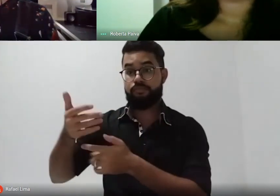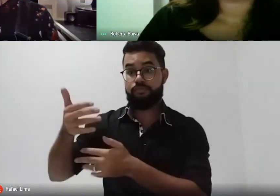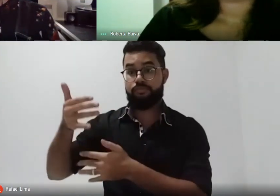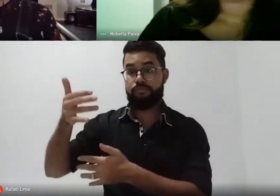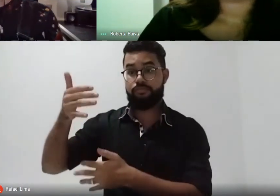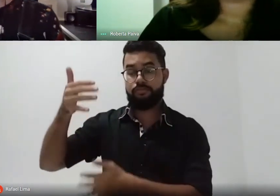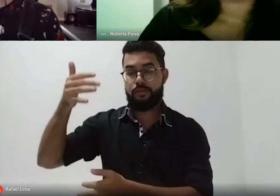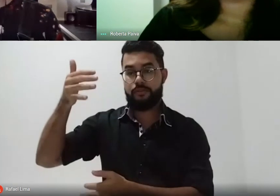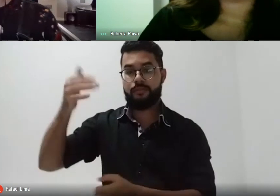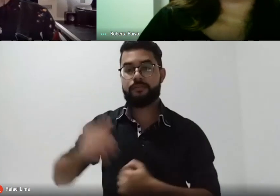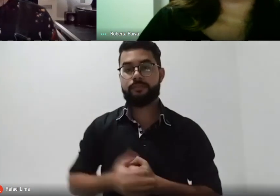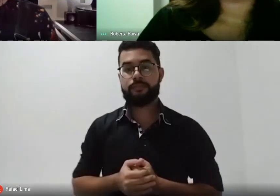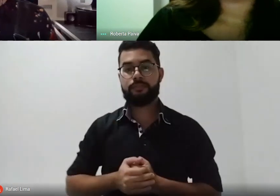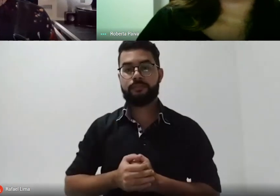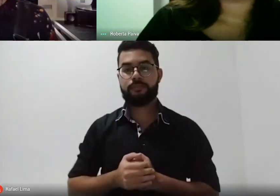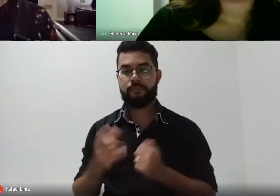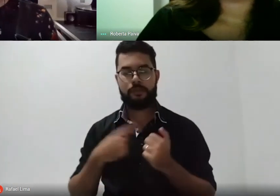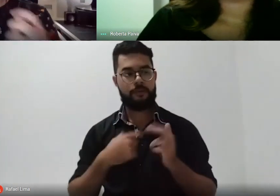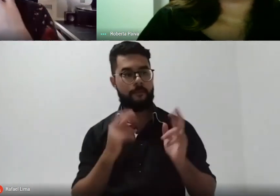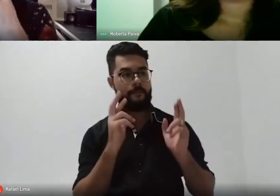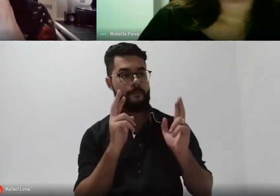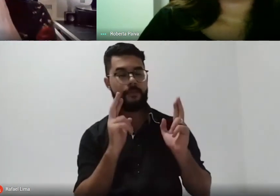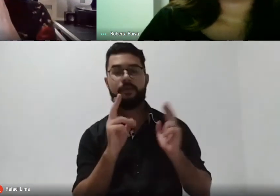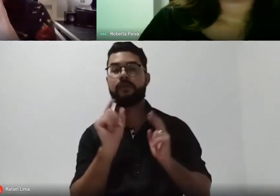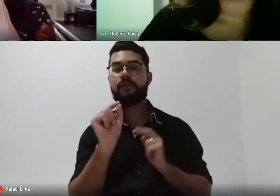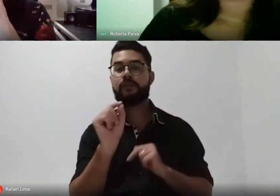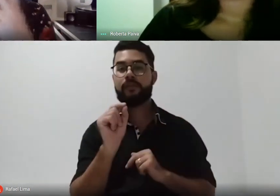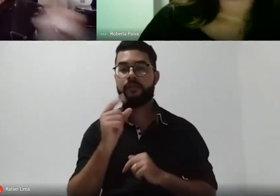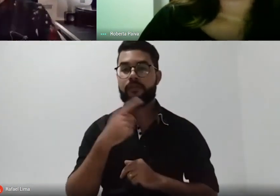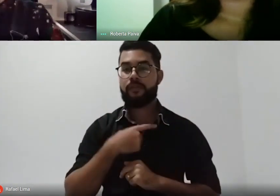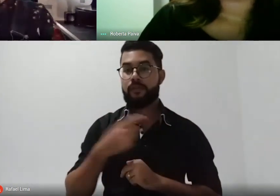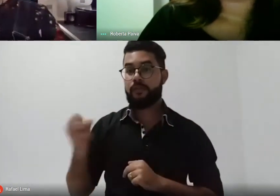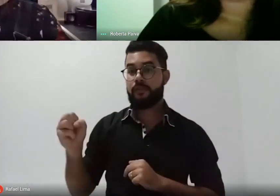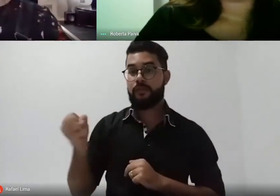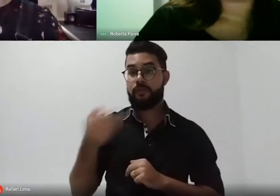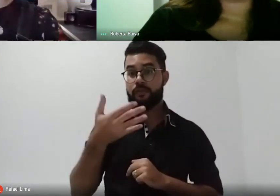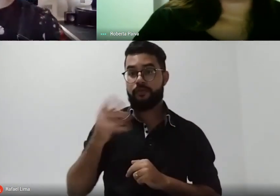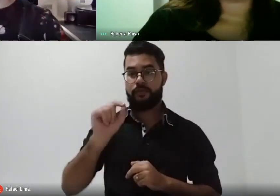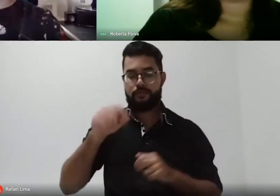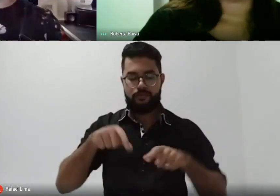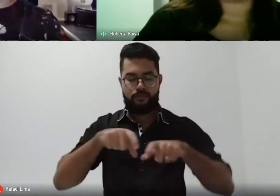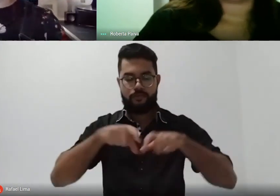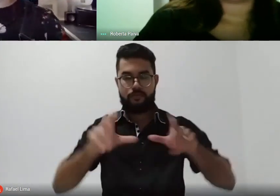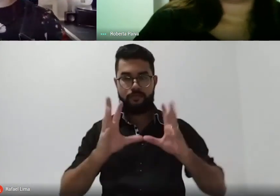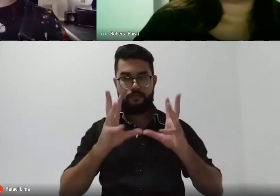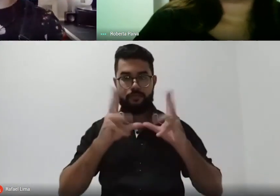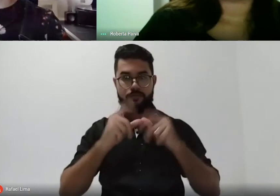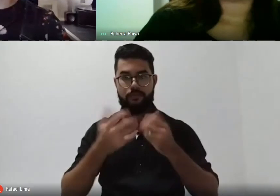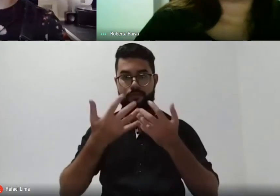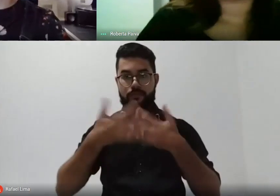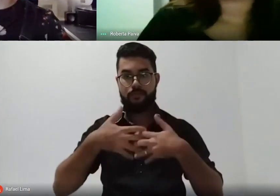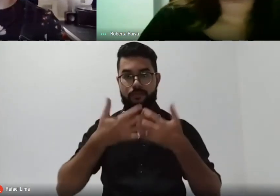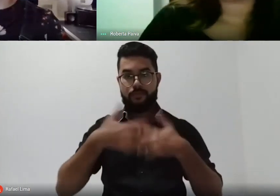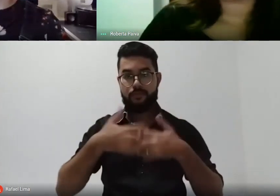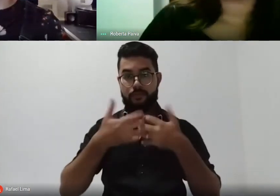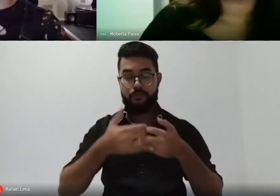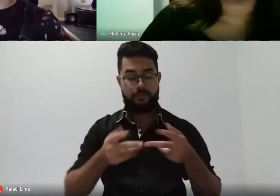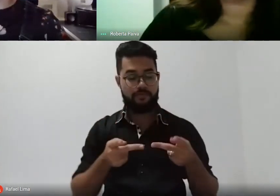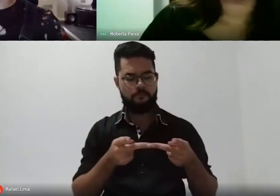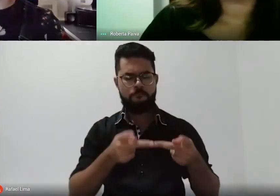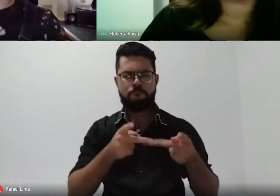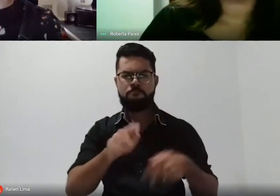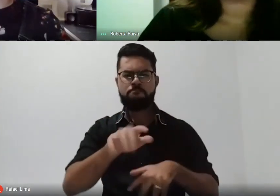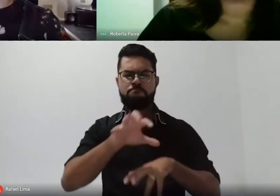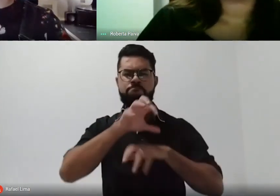para o Parquet. Esperamos ansiosamente uma nova versão do Parquet IFPB. Este projeto foi inspirador e foi